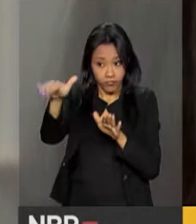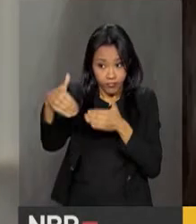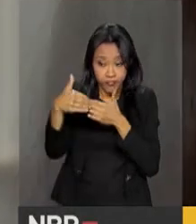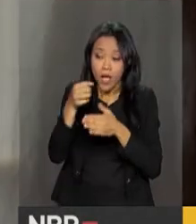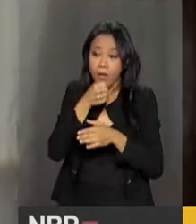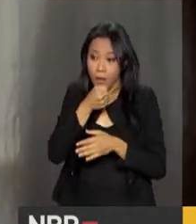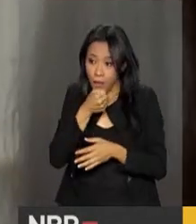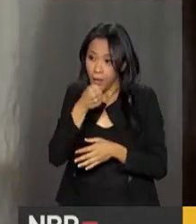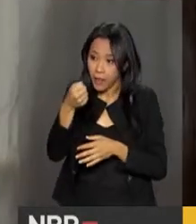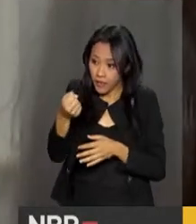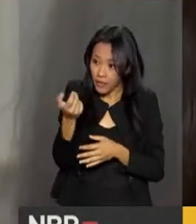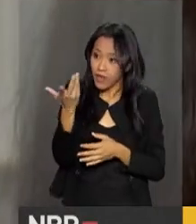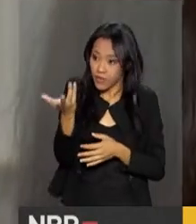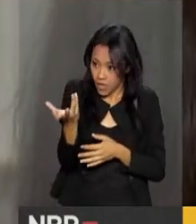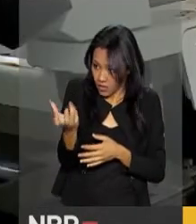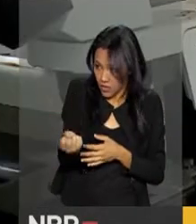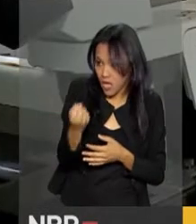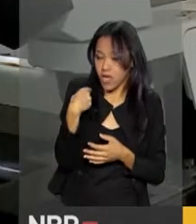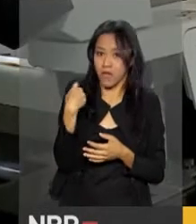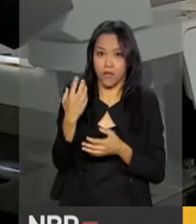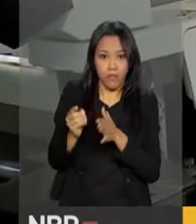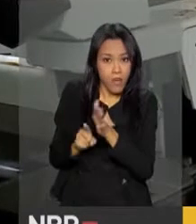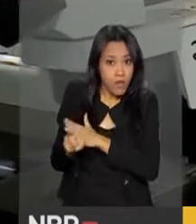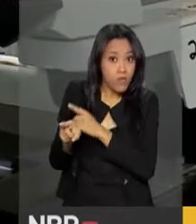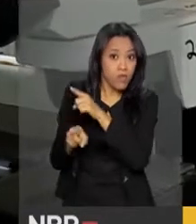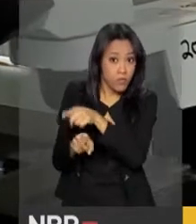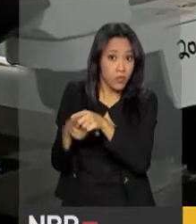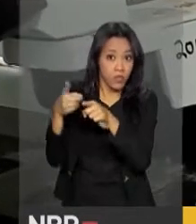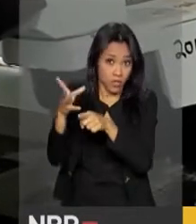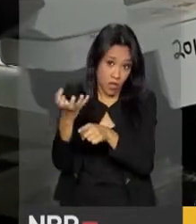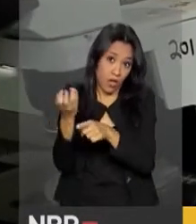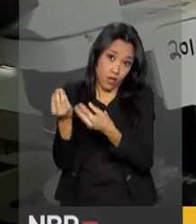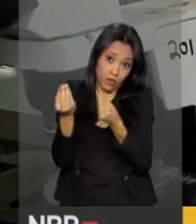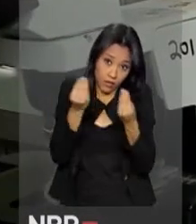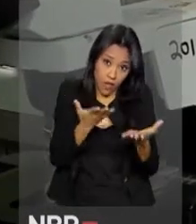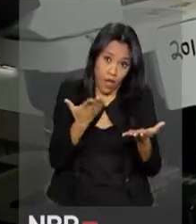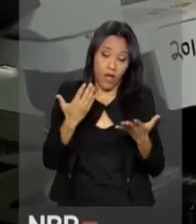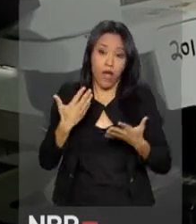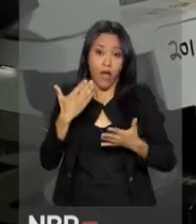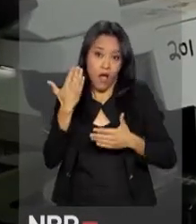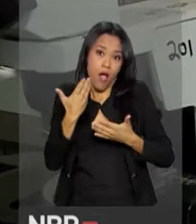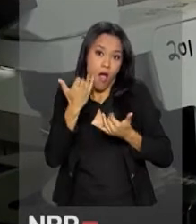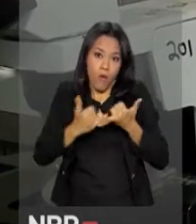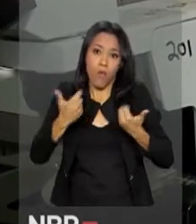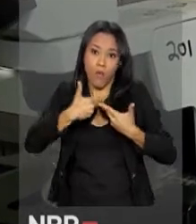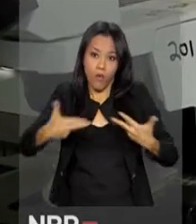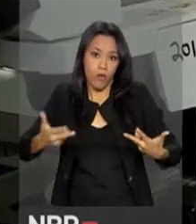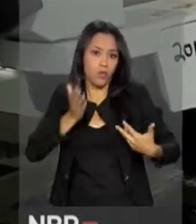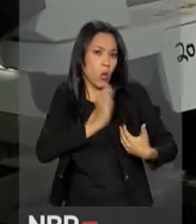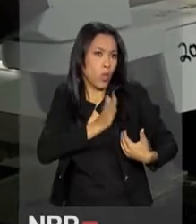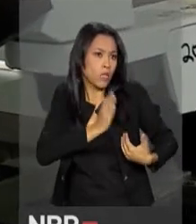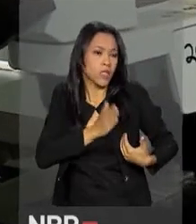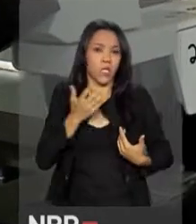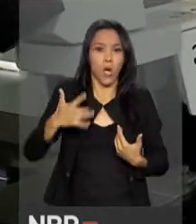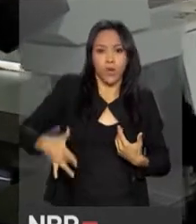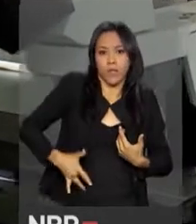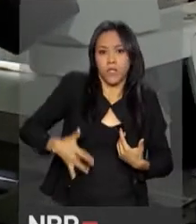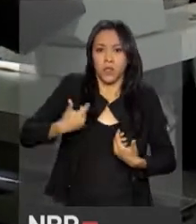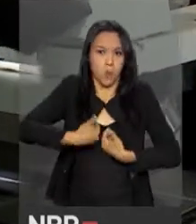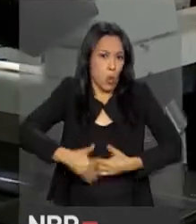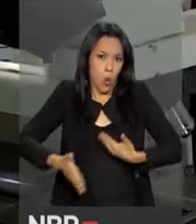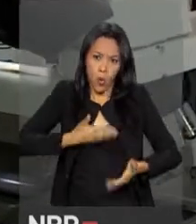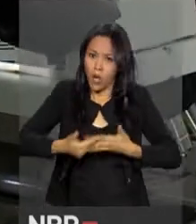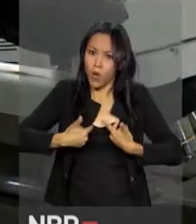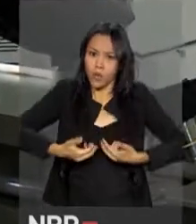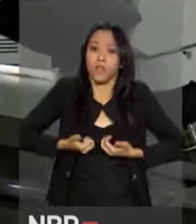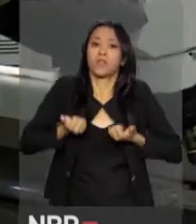de um ente querido em relação à doação com ondulação nos órgãos para transplantes e o que falta para que mais famílias